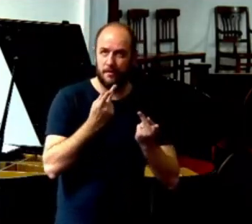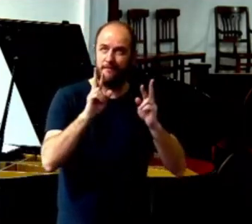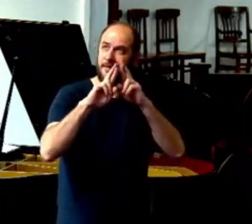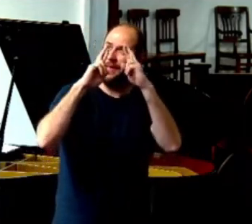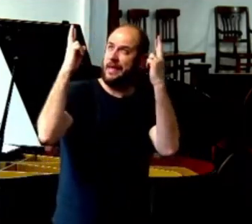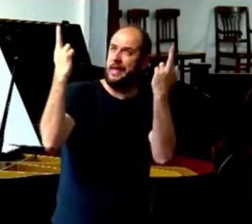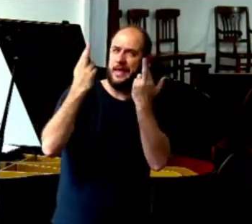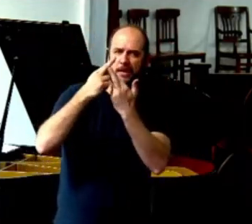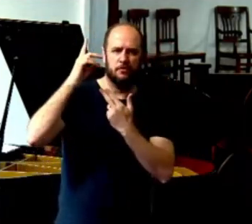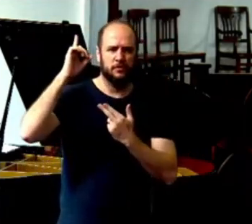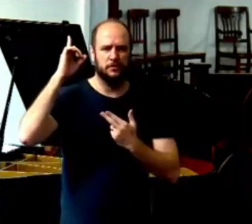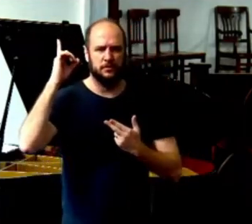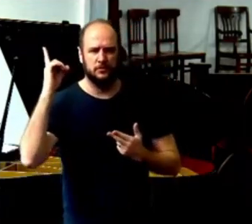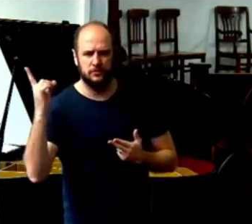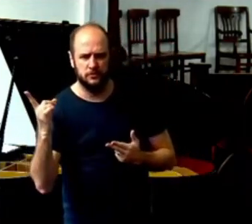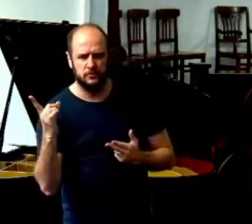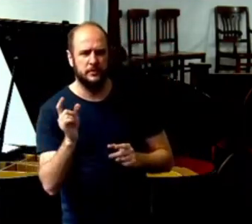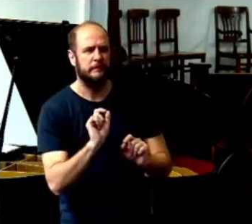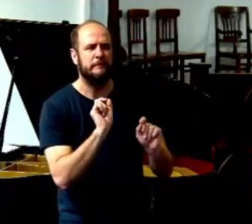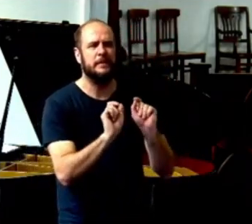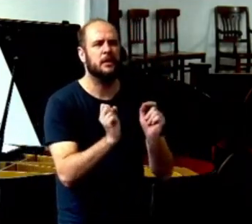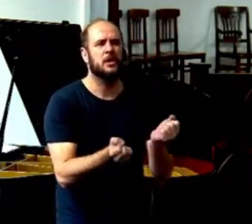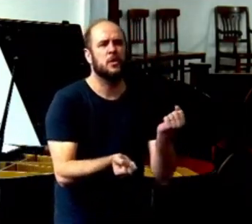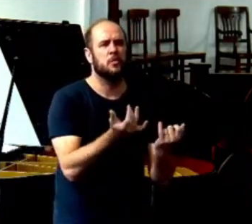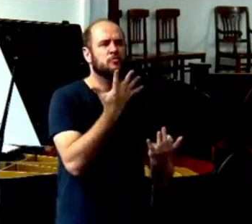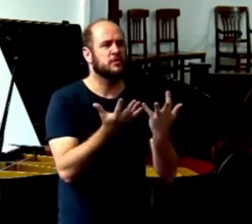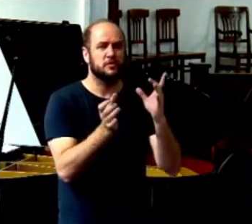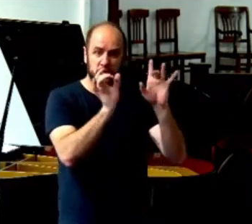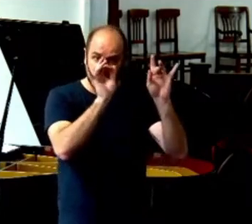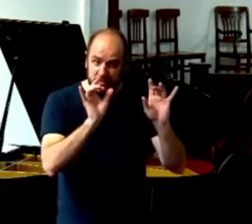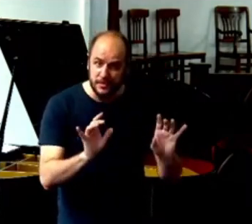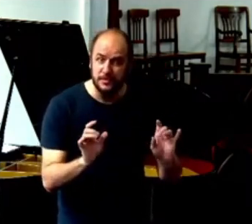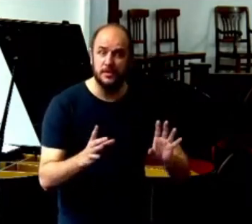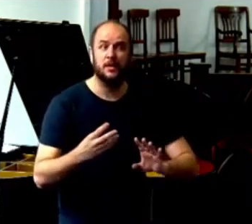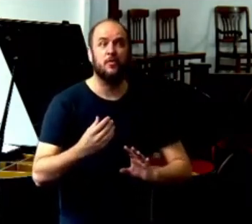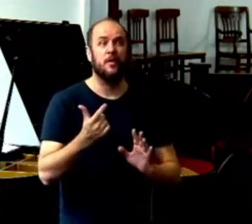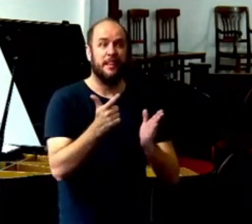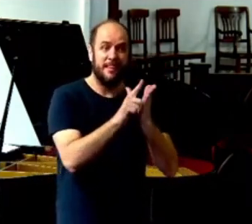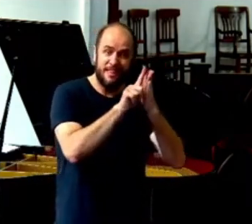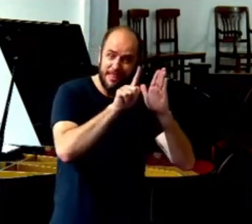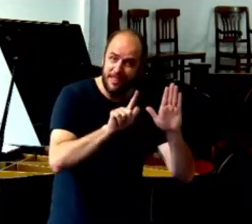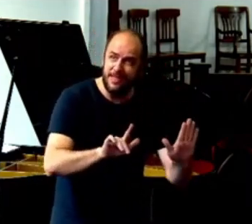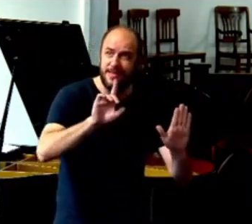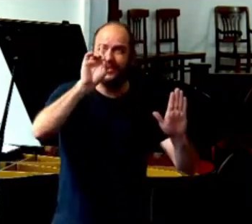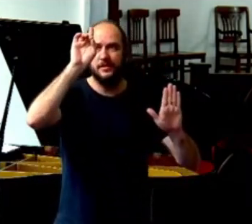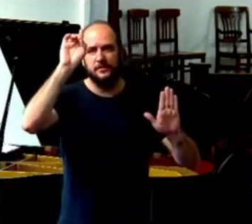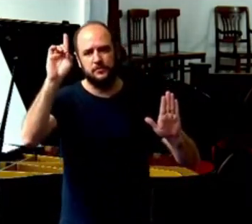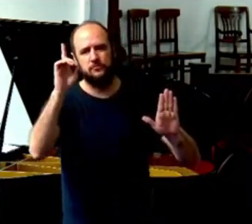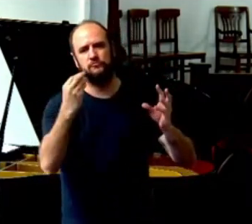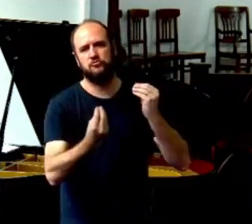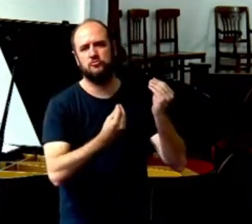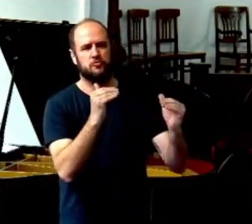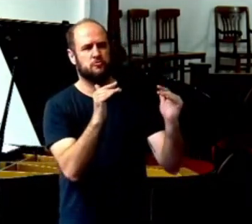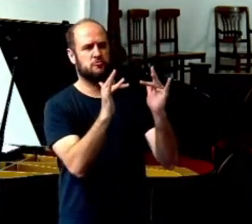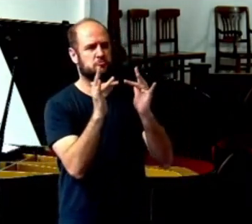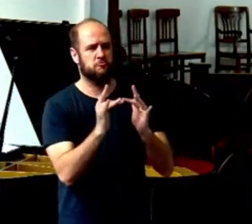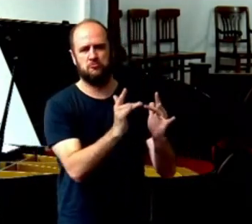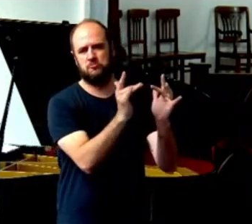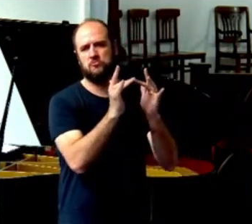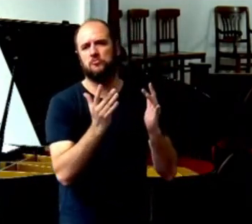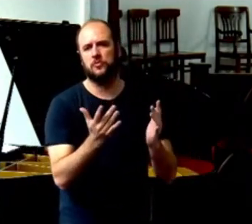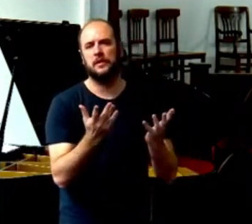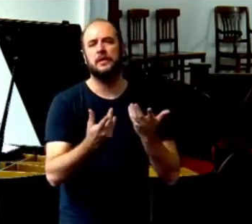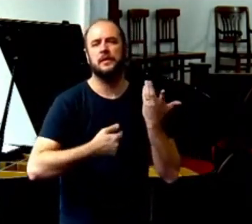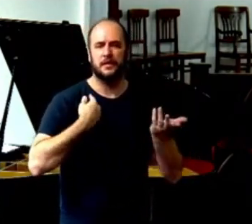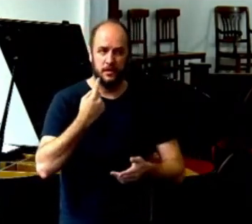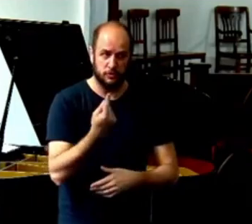do reino de Deus, de suas implicações, especialmente em relação à lei de Deus. E aí nós tomamos o